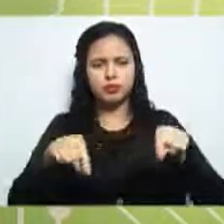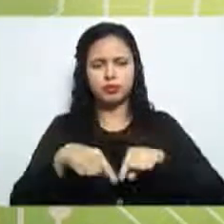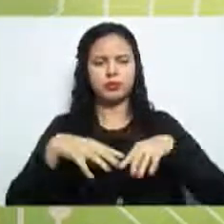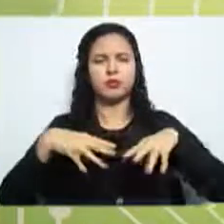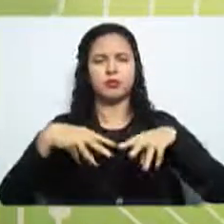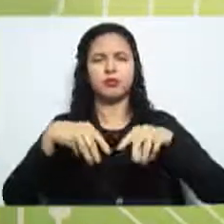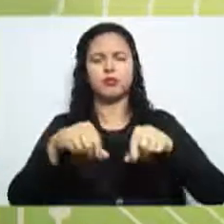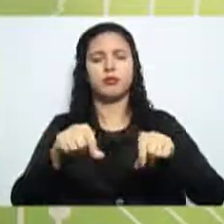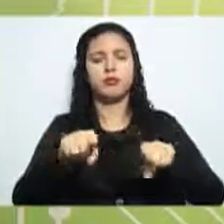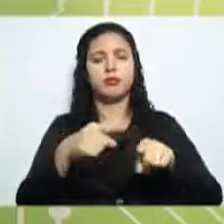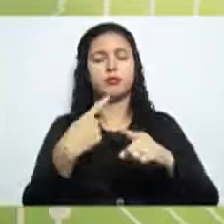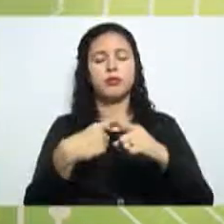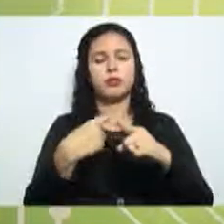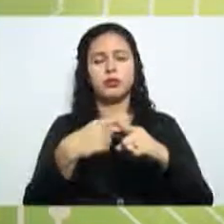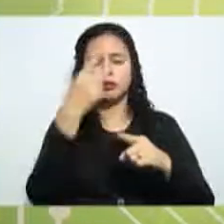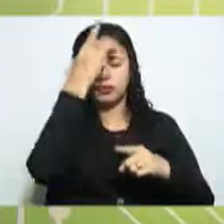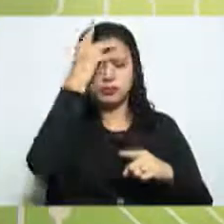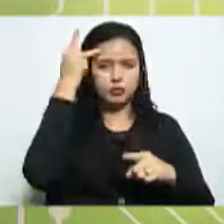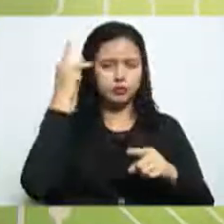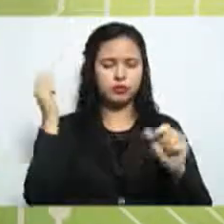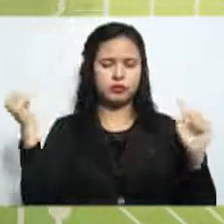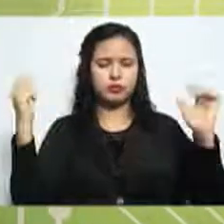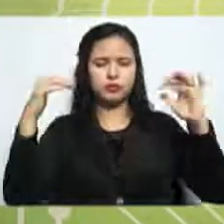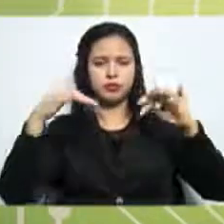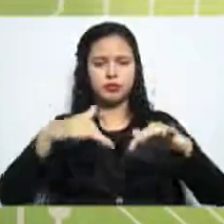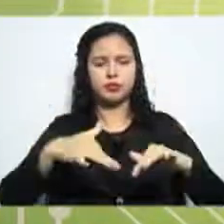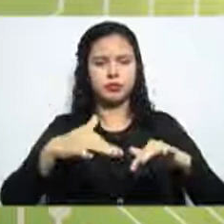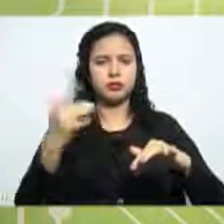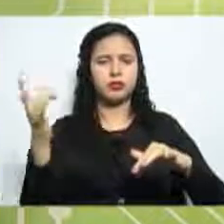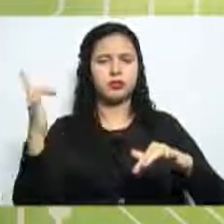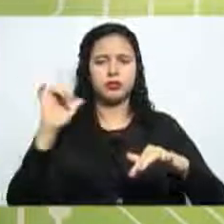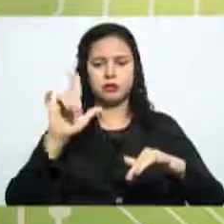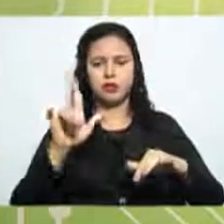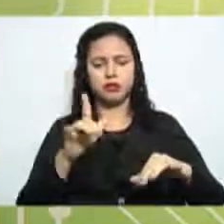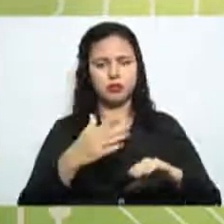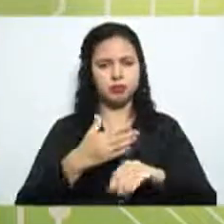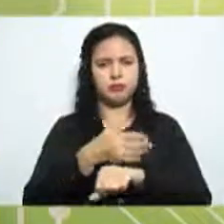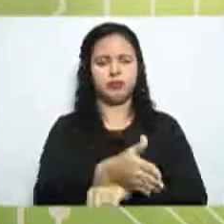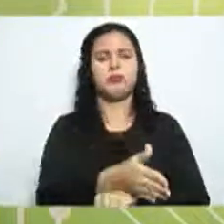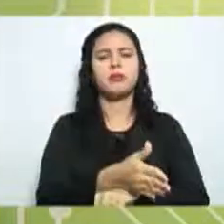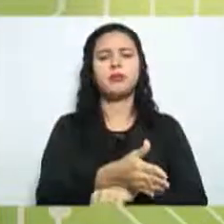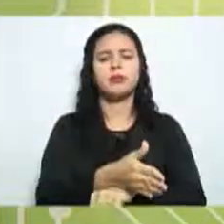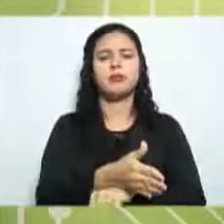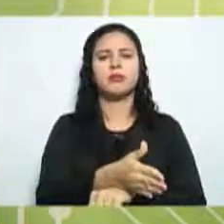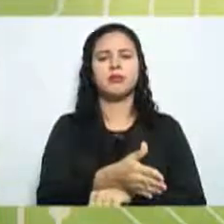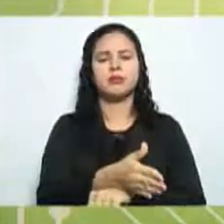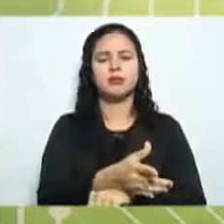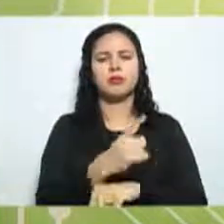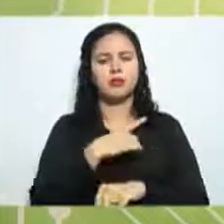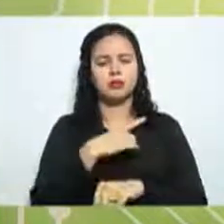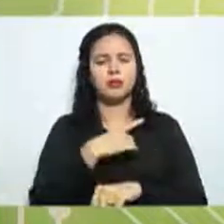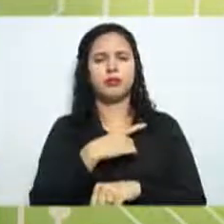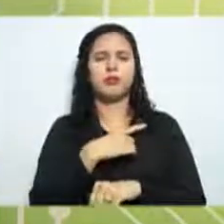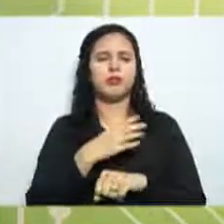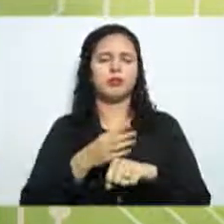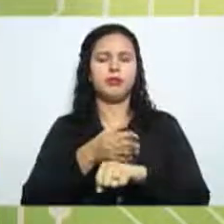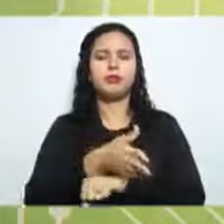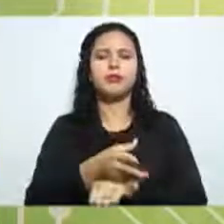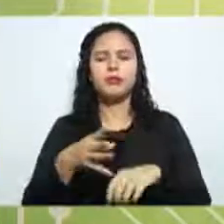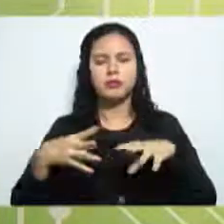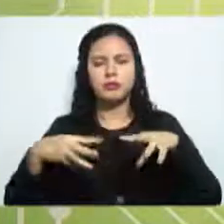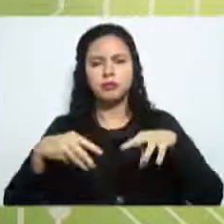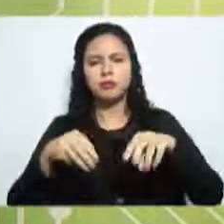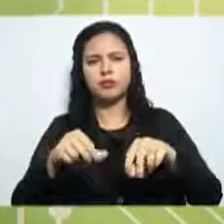realmente, porque as pessoas que vieram para cá, os migrantes, conseguiram entrar em programas governamentais para ter acesso a essa terra por um